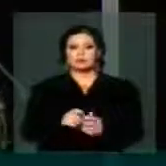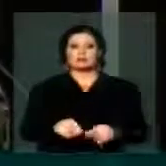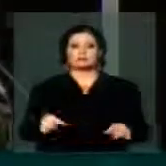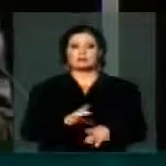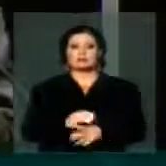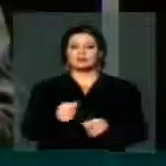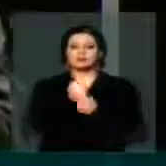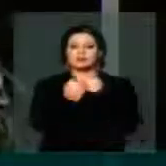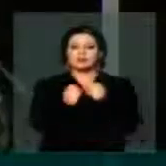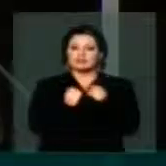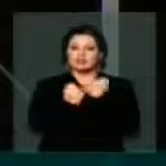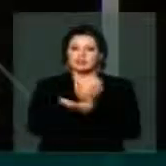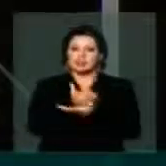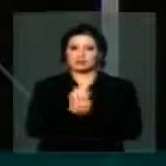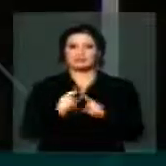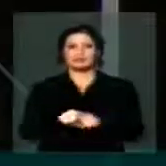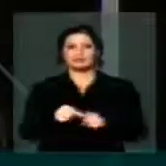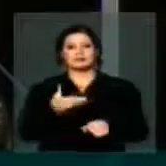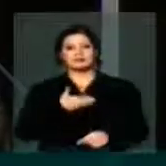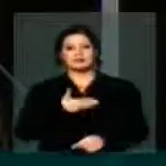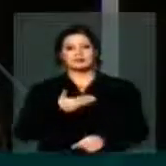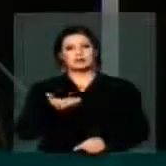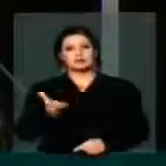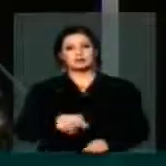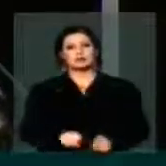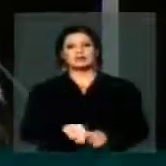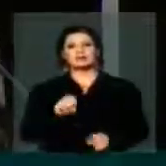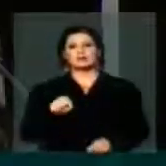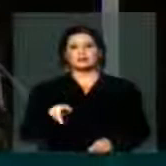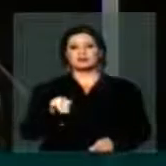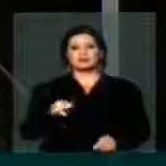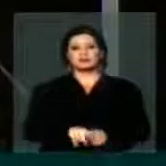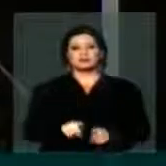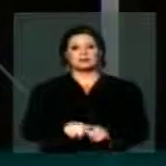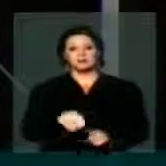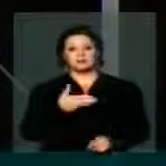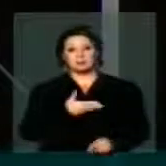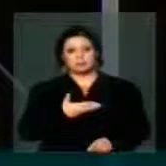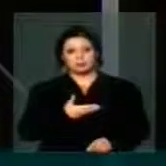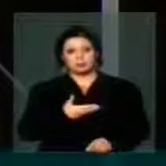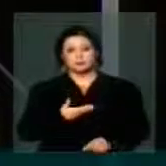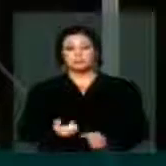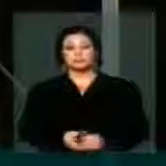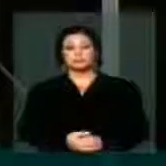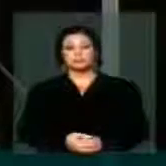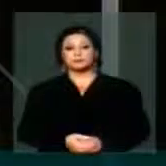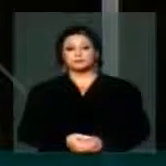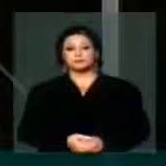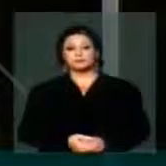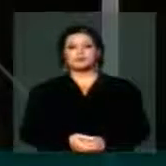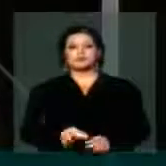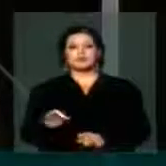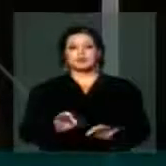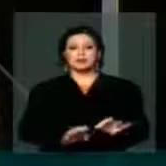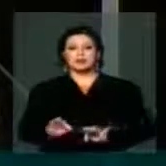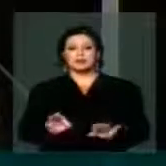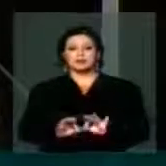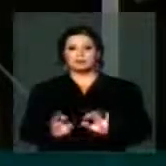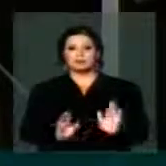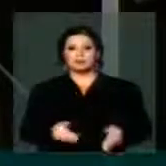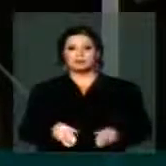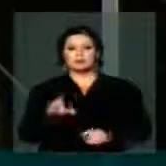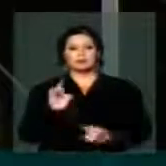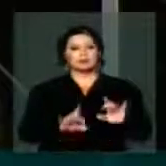externo meu carinhoso abraço a esse grande companheiro lá do Sergipe, que é meu amigo Márcio Macedo. E foi elaborado na comissão